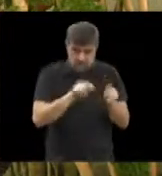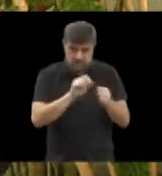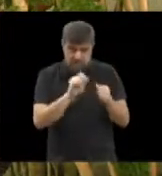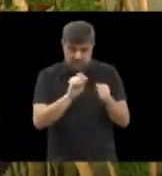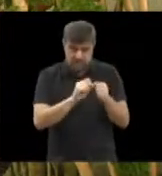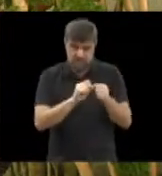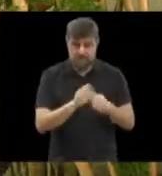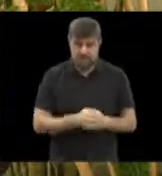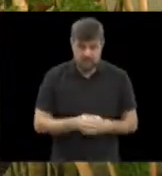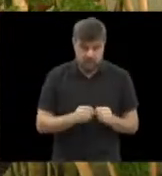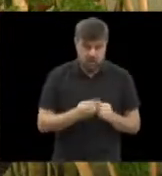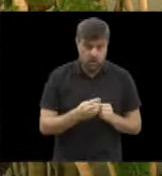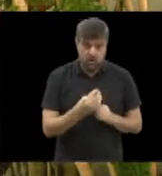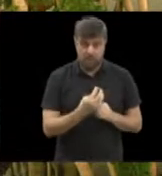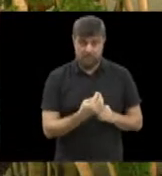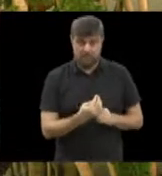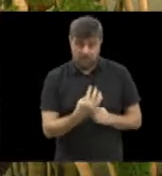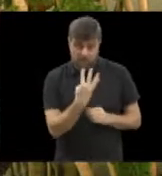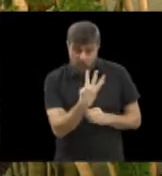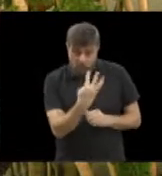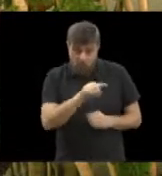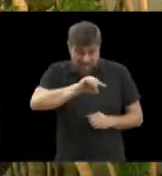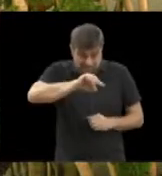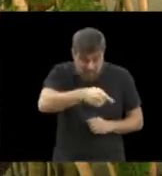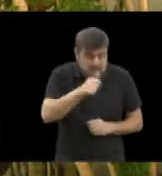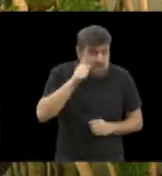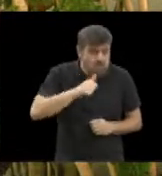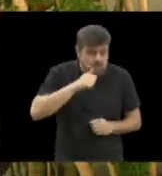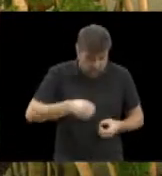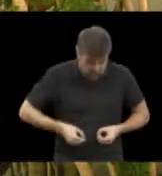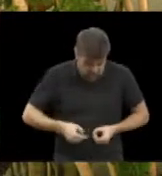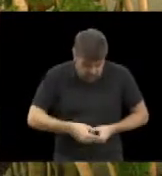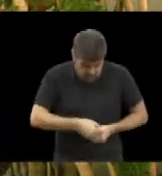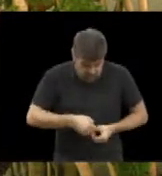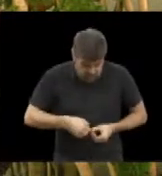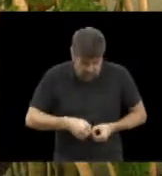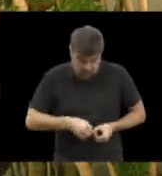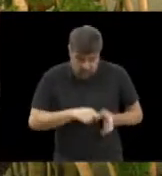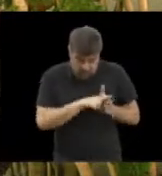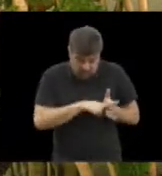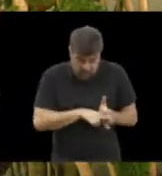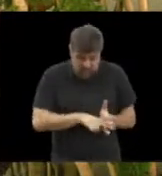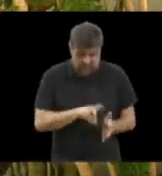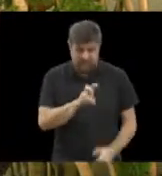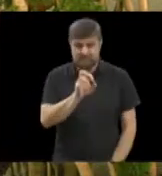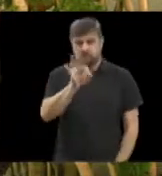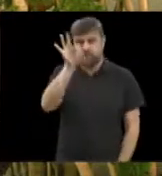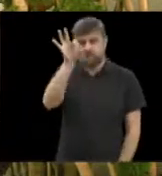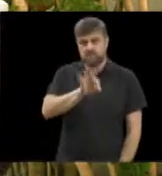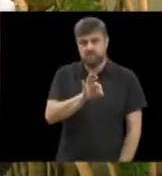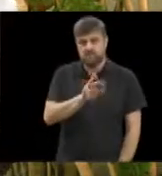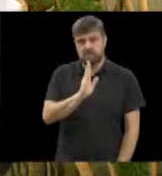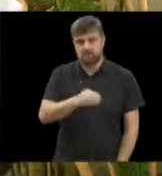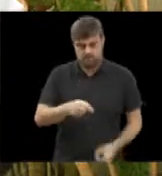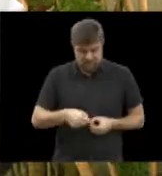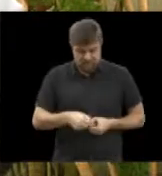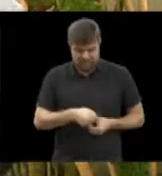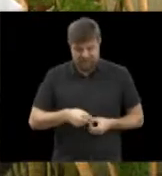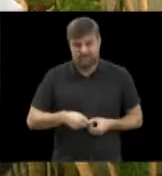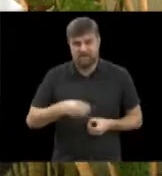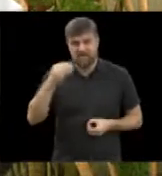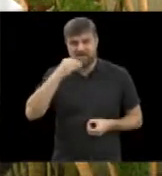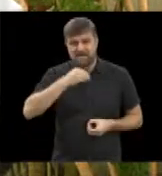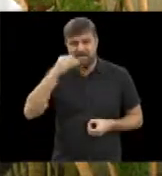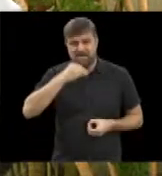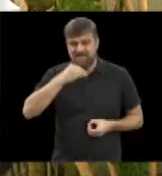biopsiou o corpúsculo polar dos óvulos de 4.000 pacientes e constatou que 50% delas já tinham uma falência ovariana,